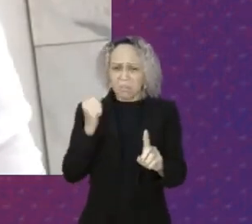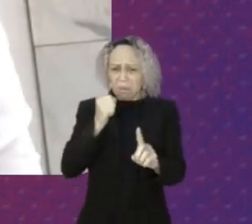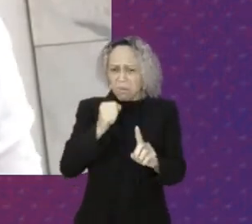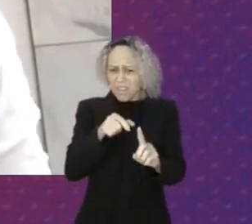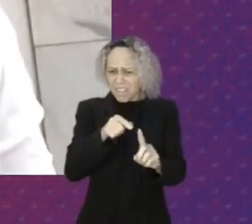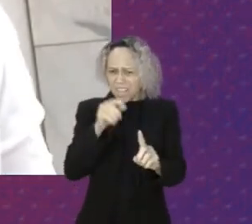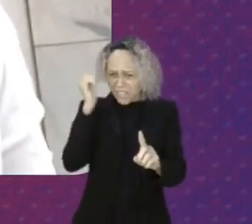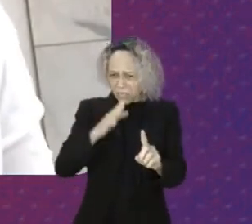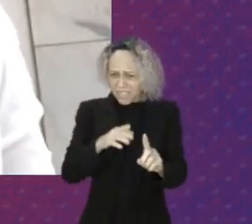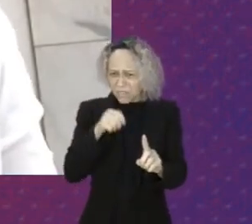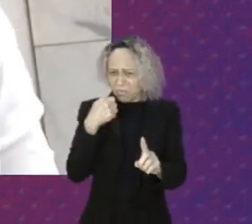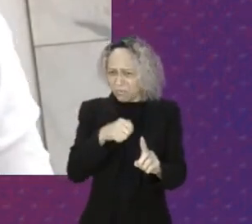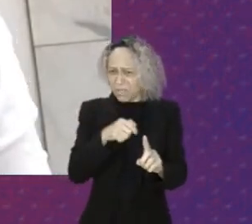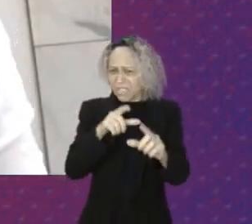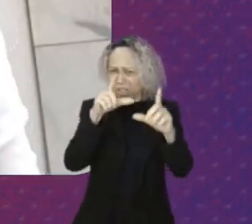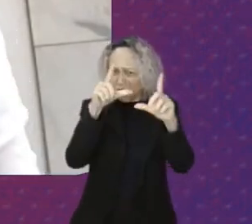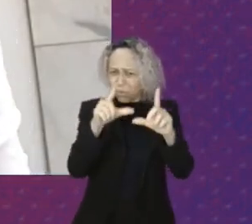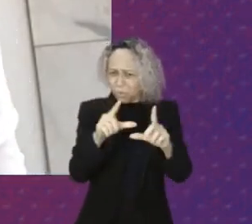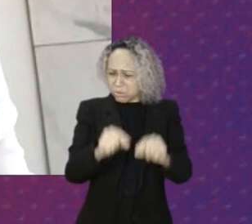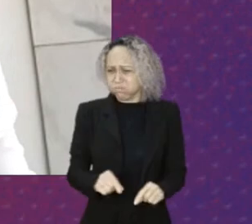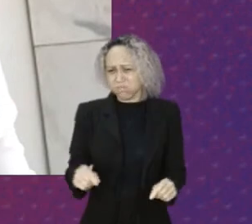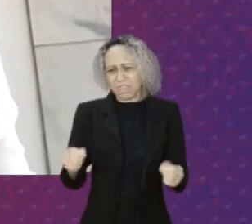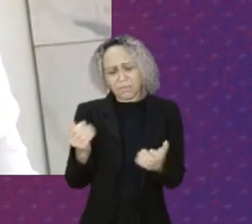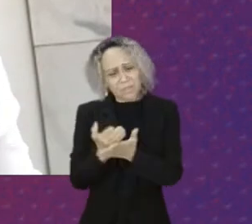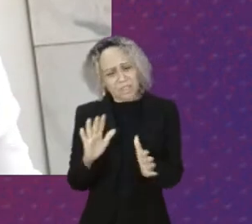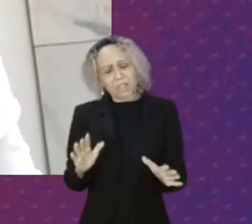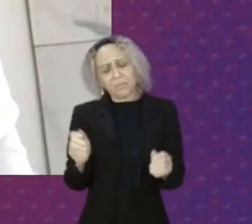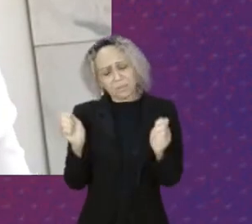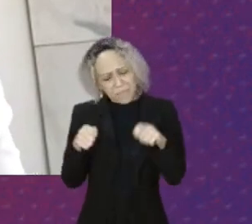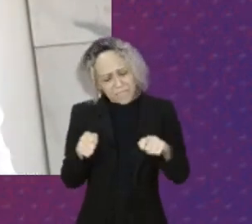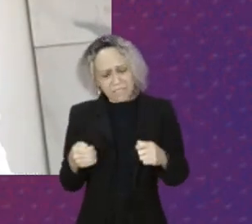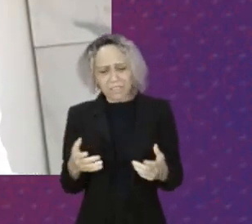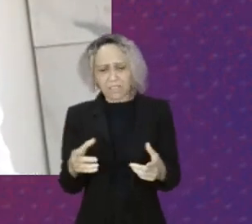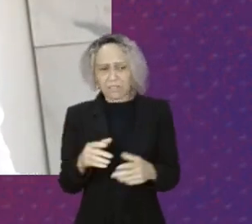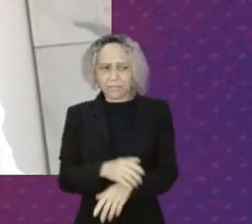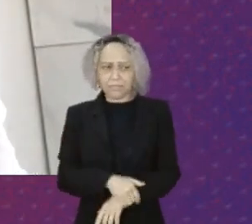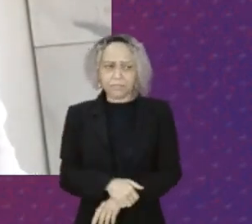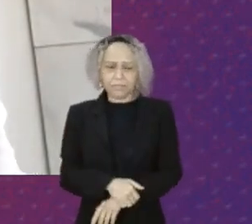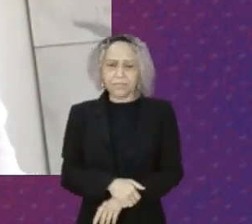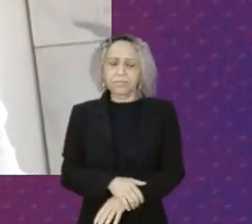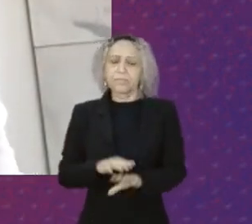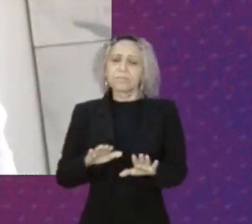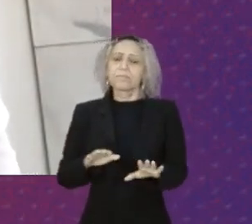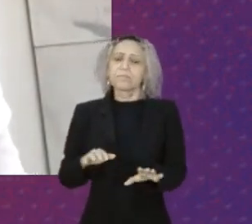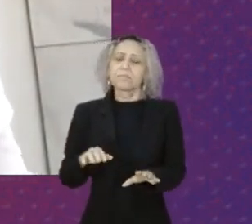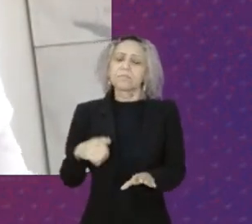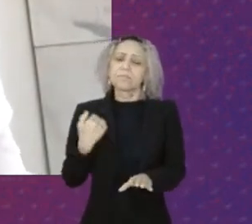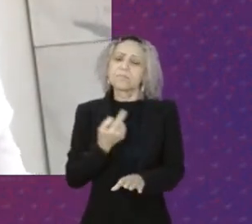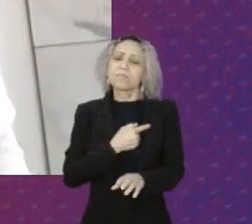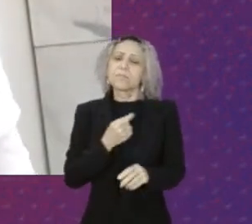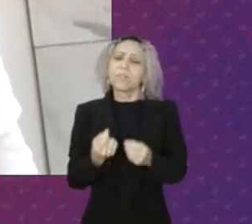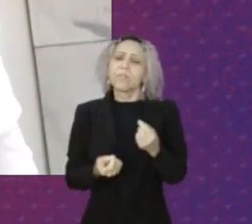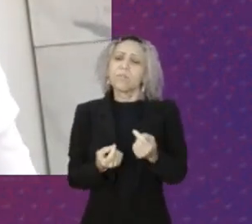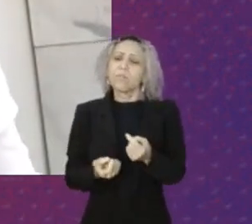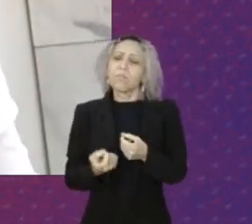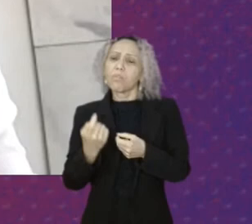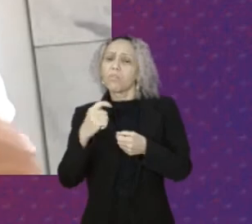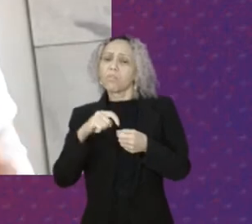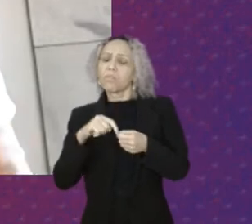acho que nesse momento é o que a gente pode